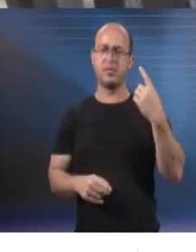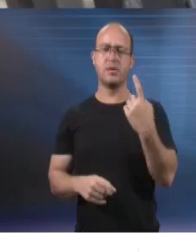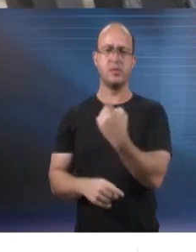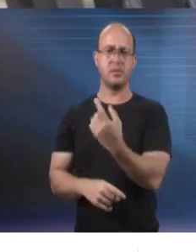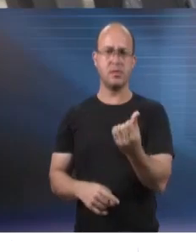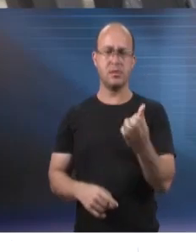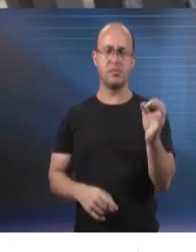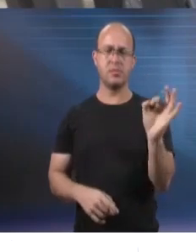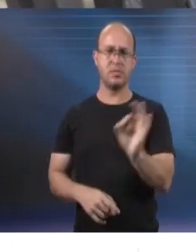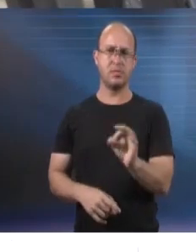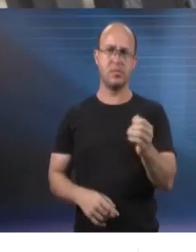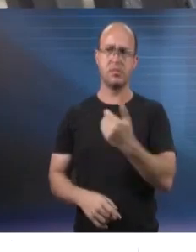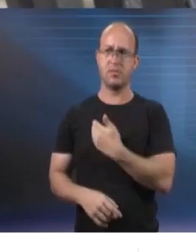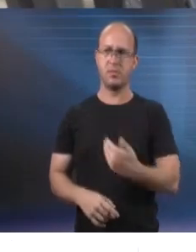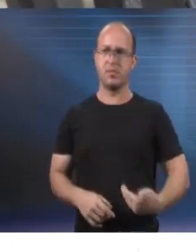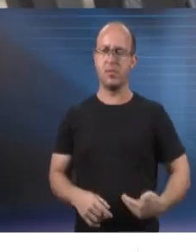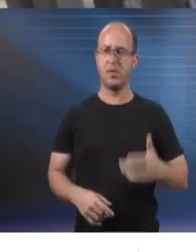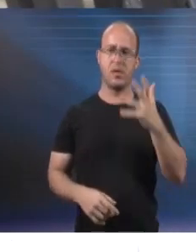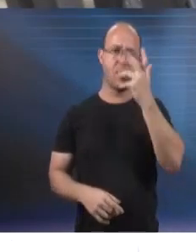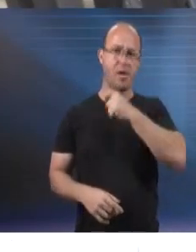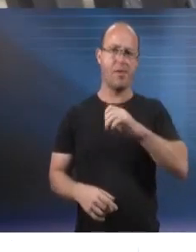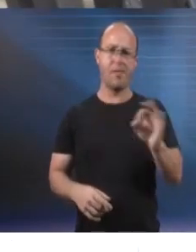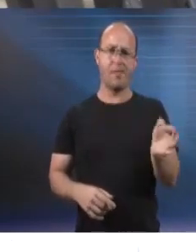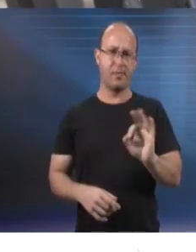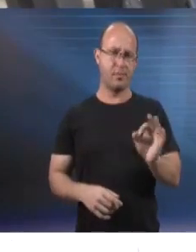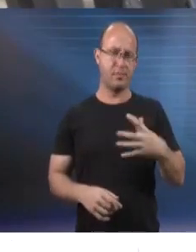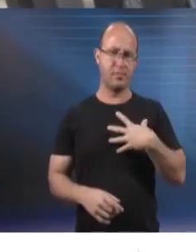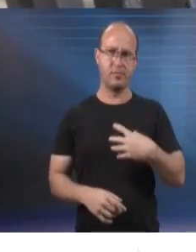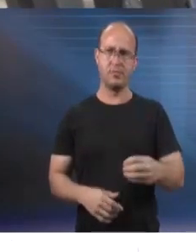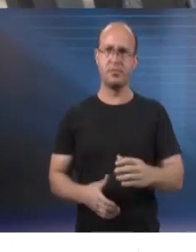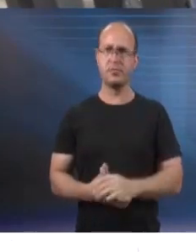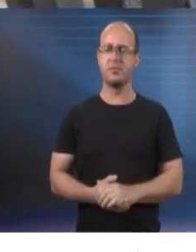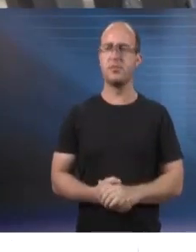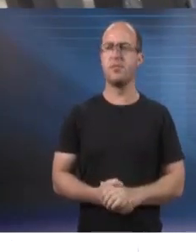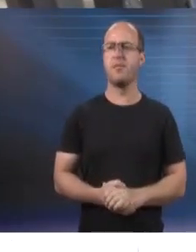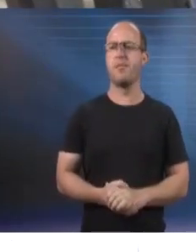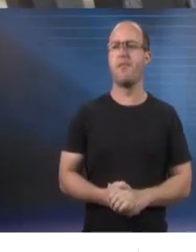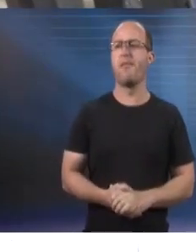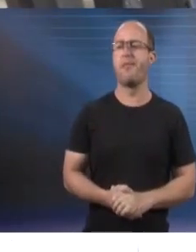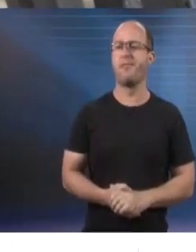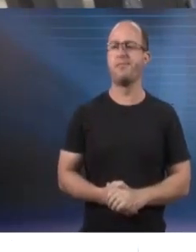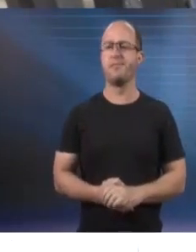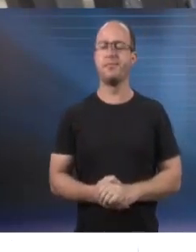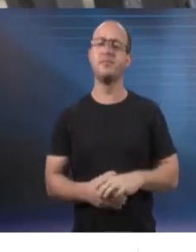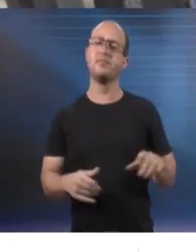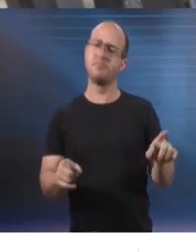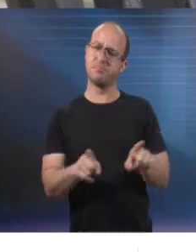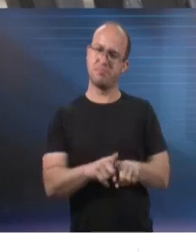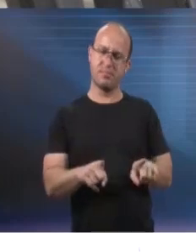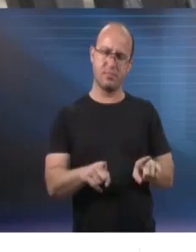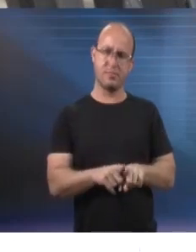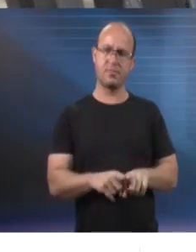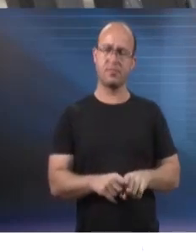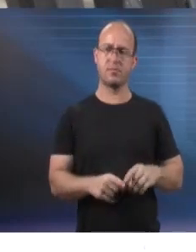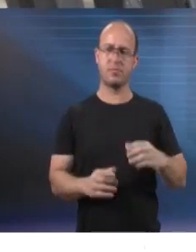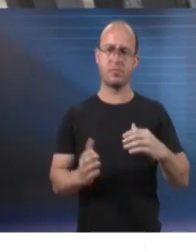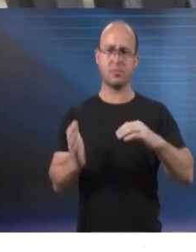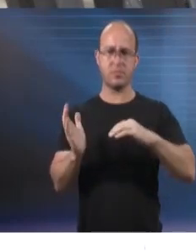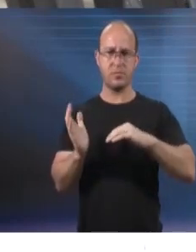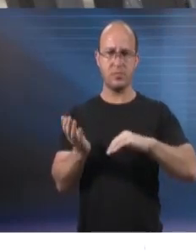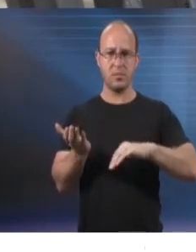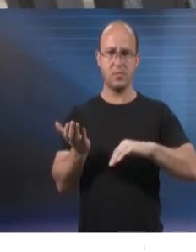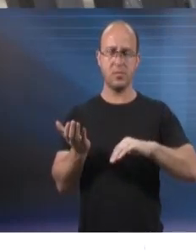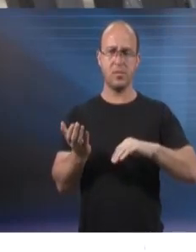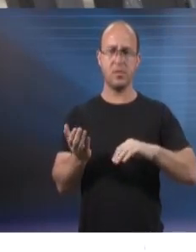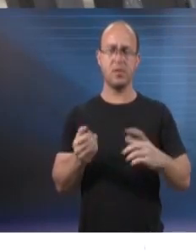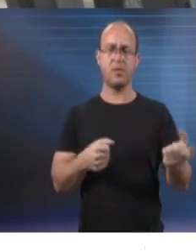para o governo. Não vai sobrar quase nada para os seus filhos. Não bastasse isso, o Congresso Nacional aprovou a volta